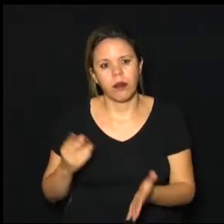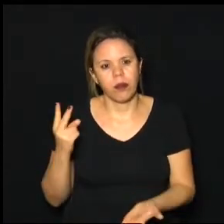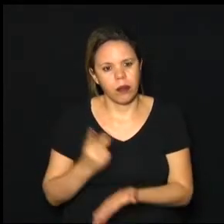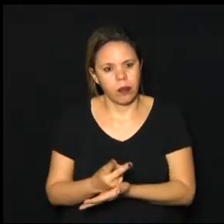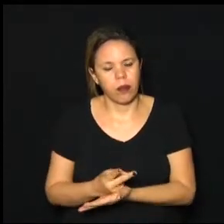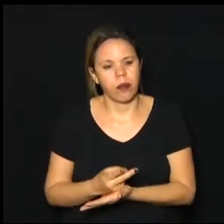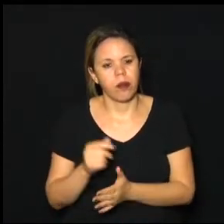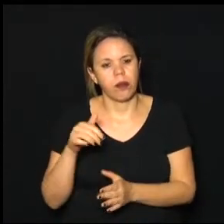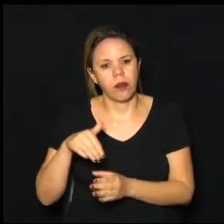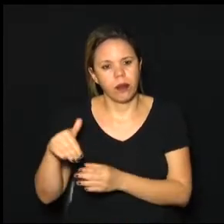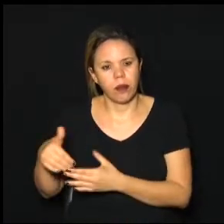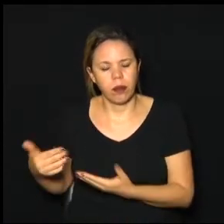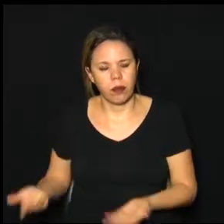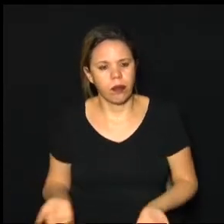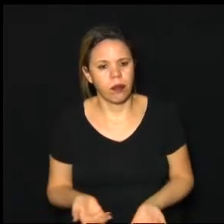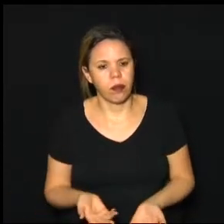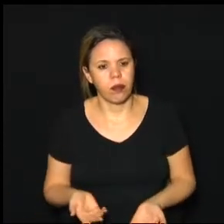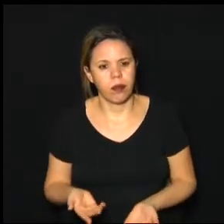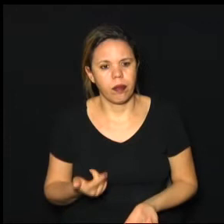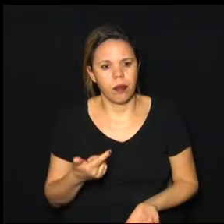manteve para as eleições de 2020.